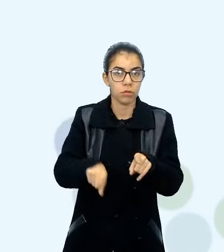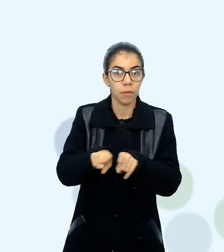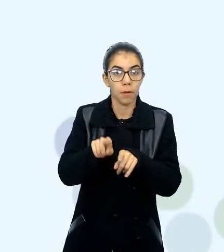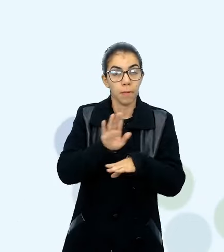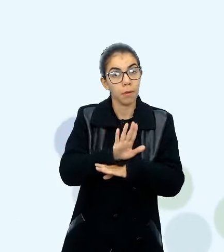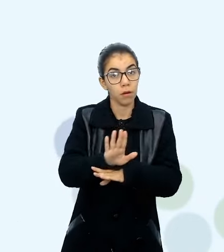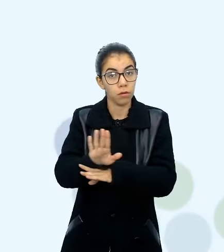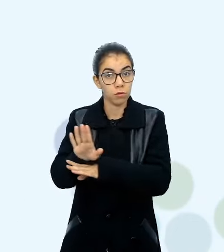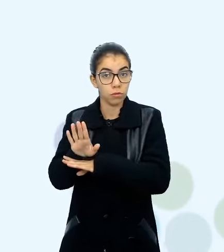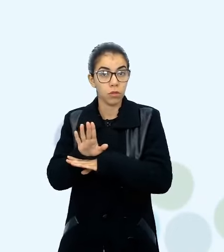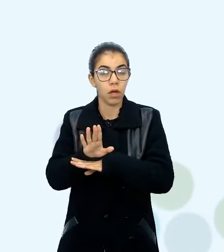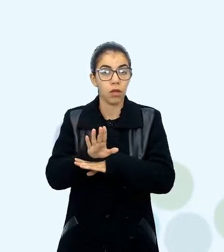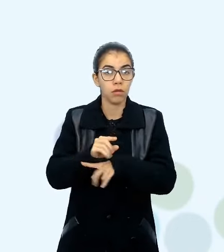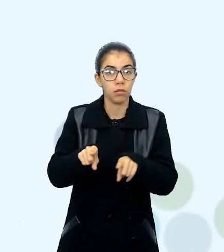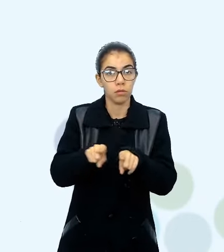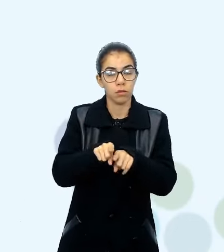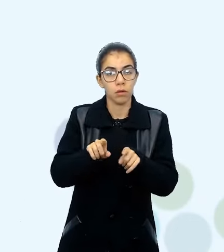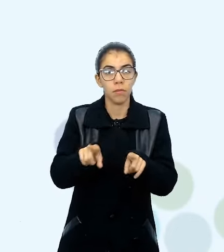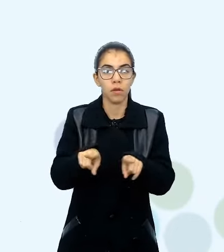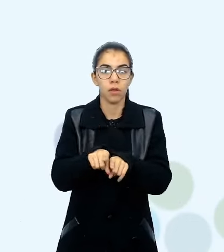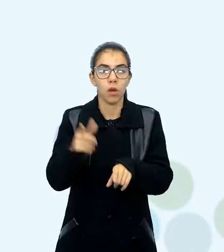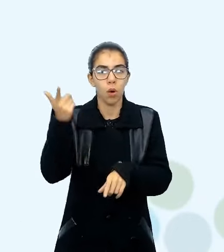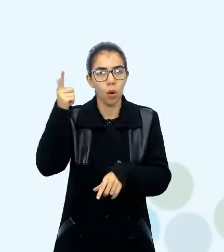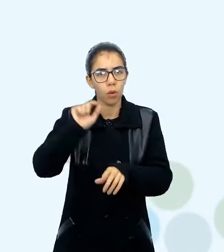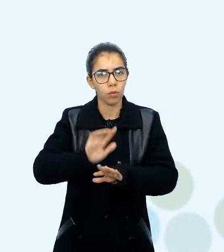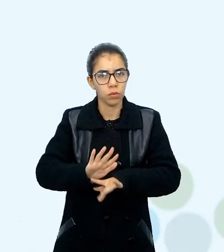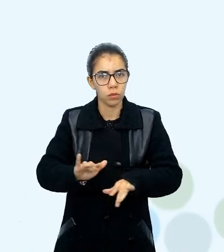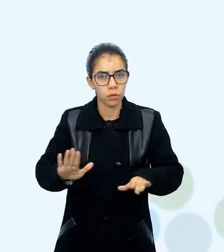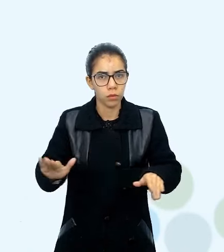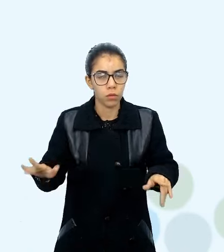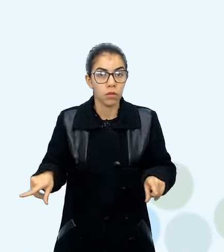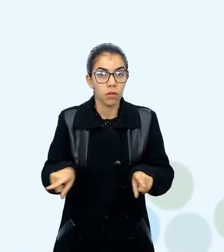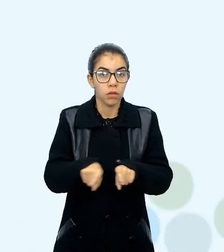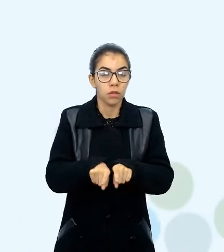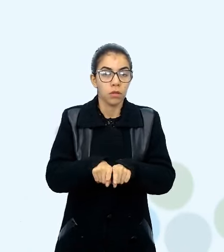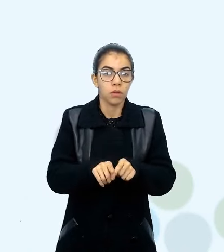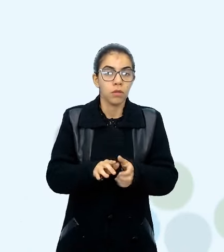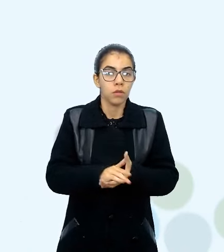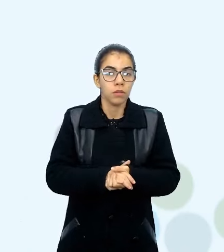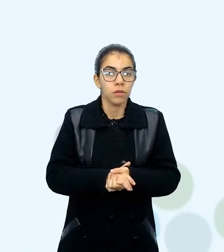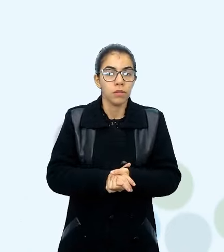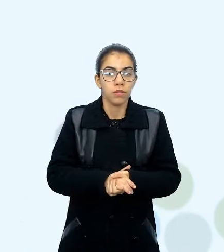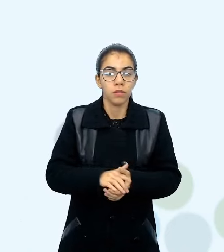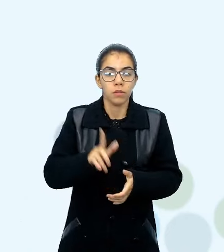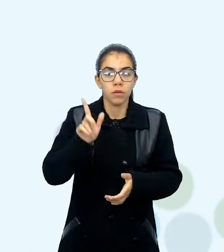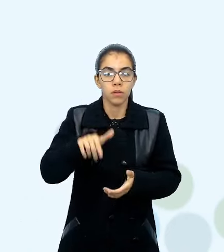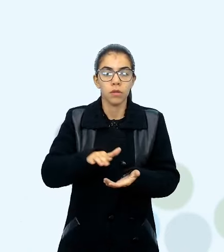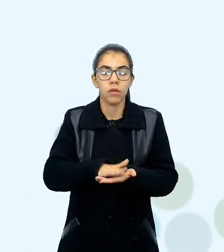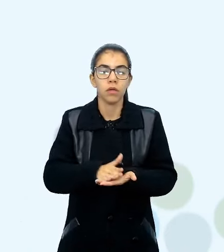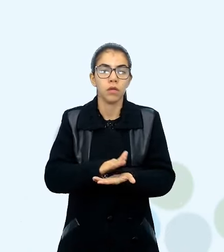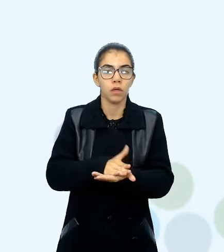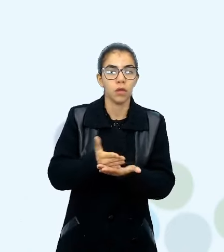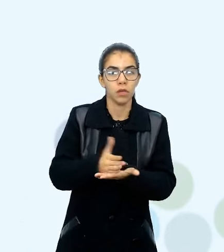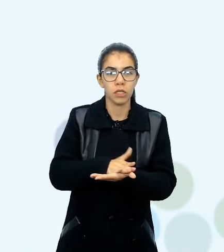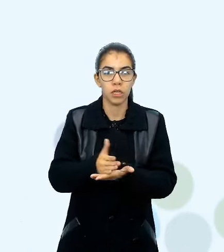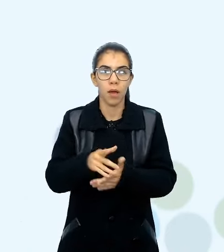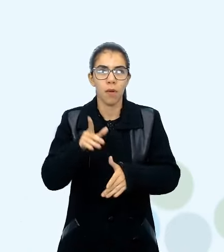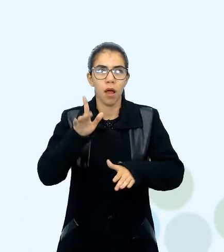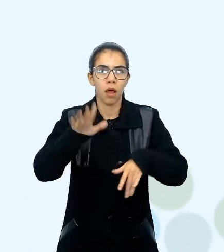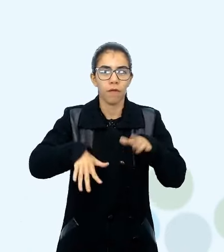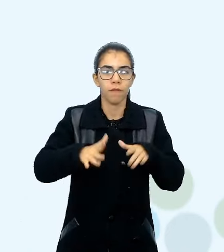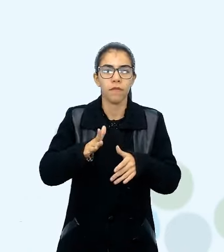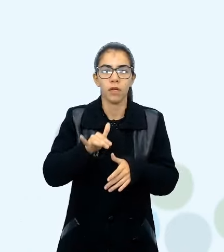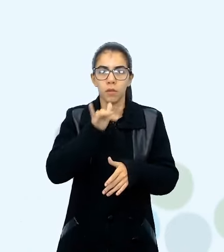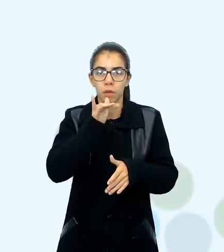mesmo tempo, tem algumas crianças que ficam, né, em um estímulo e não conseguem passar